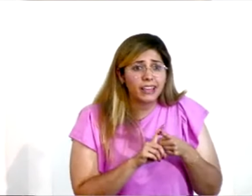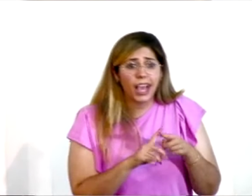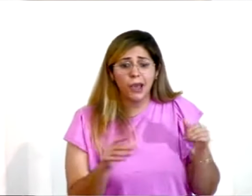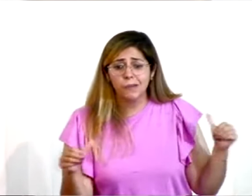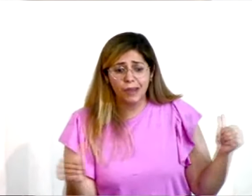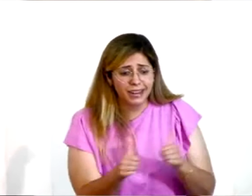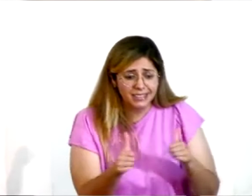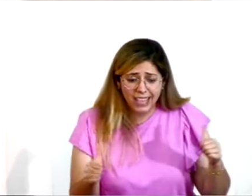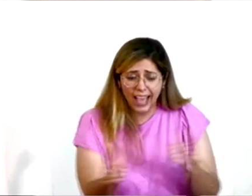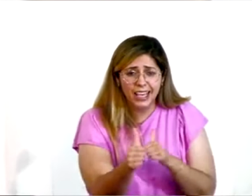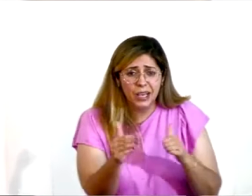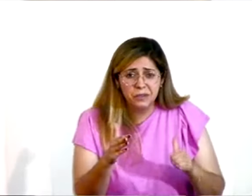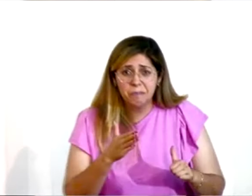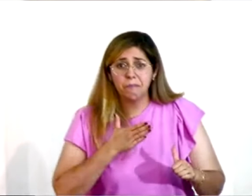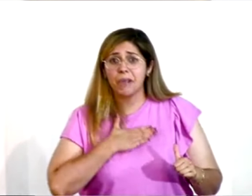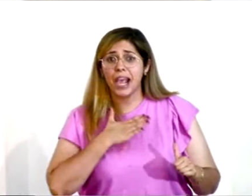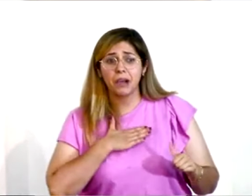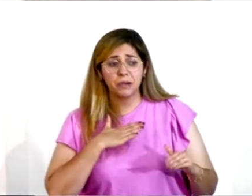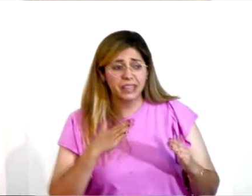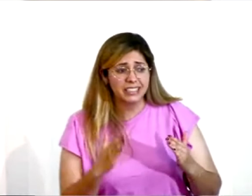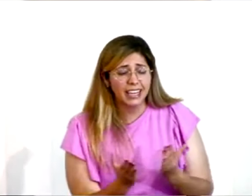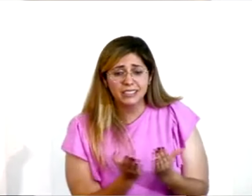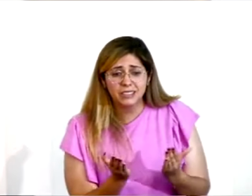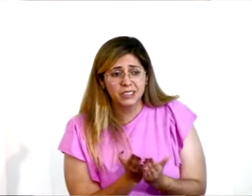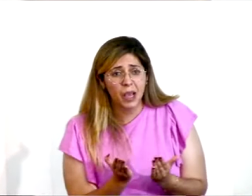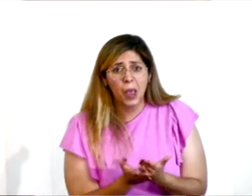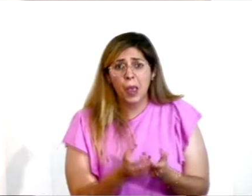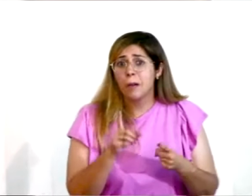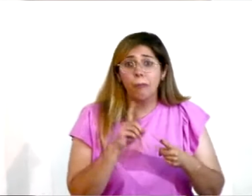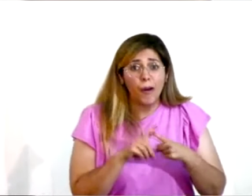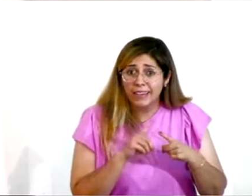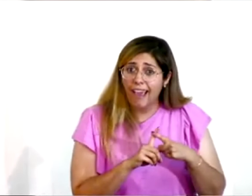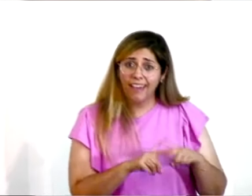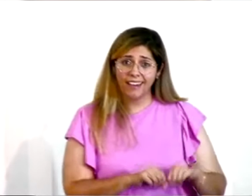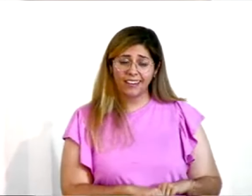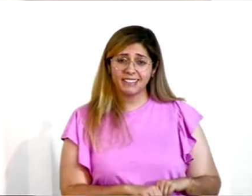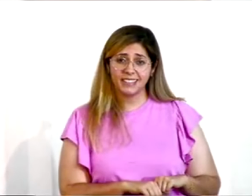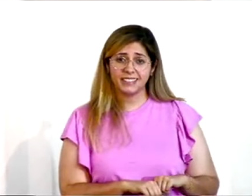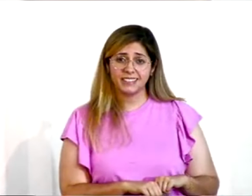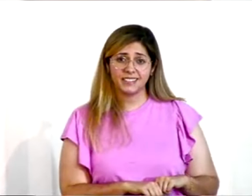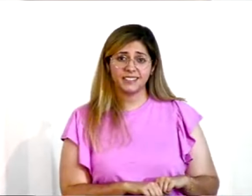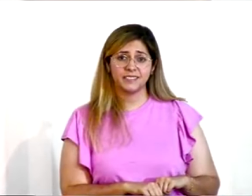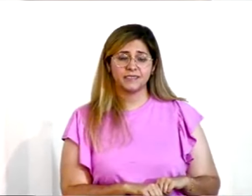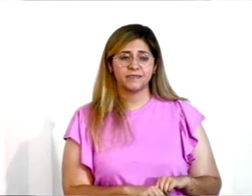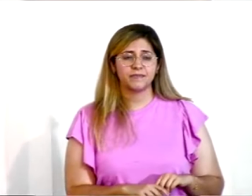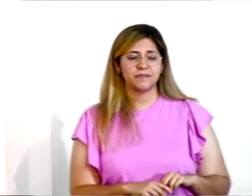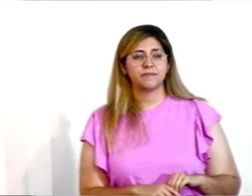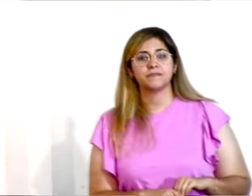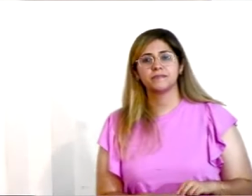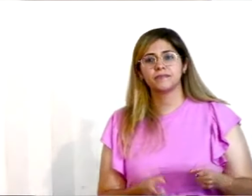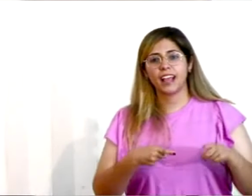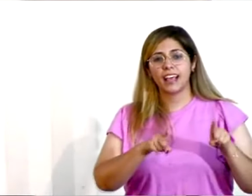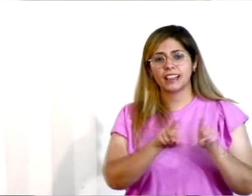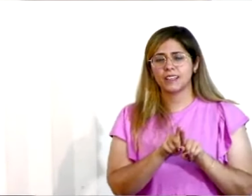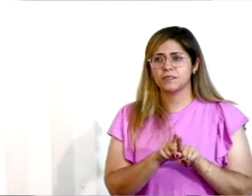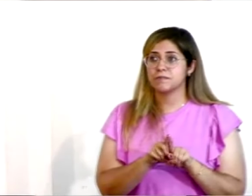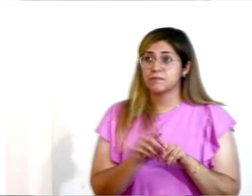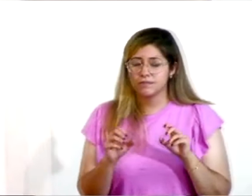Por que Saulo, perseguir Saulo? É isso. E então